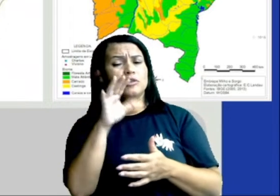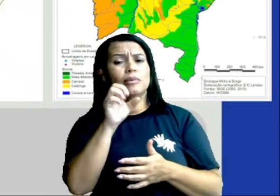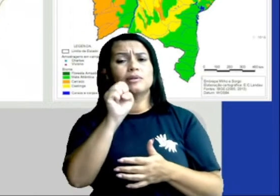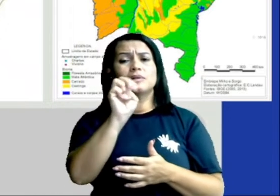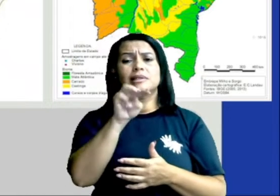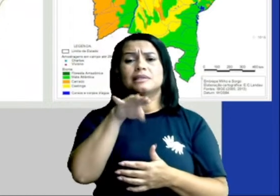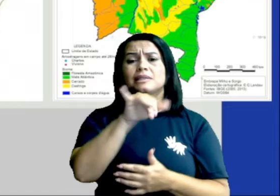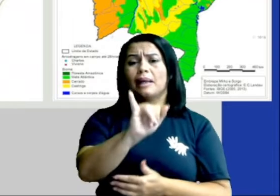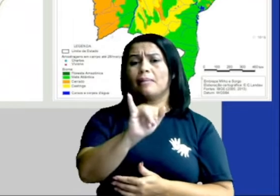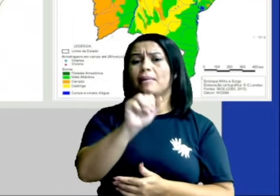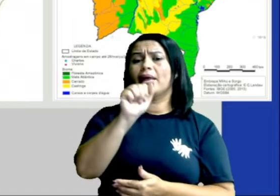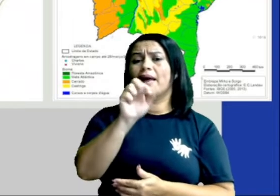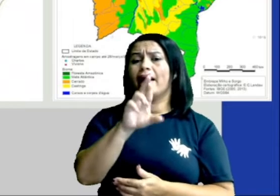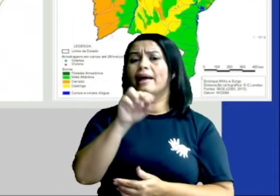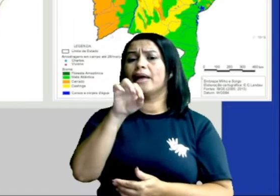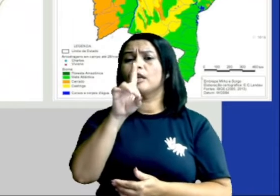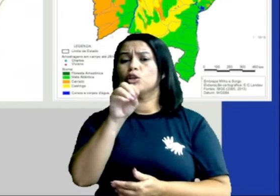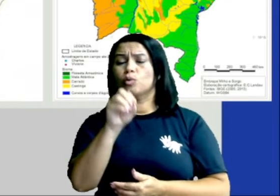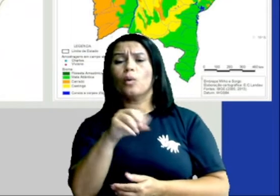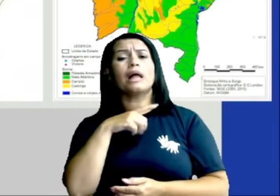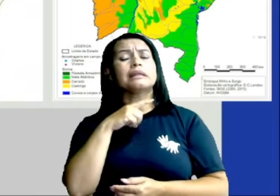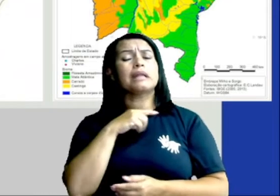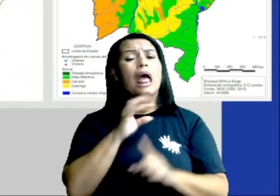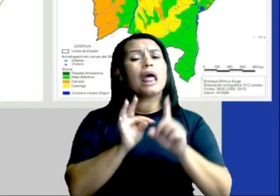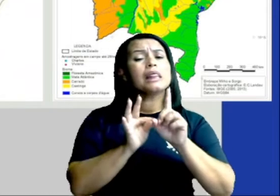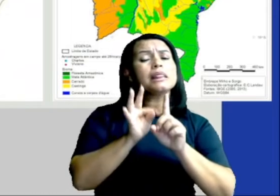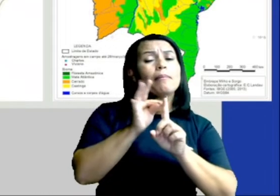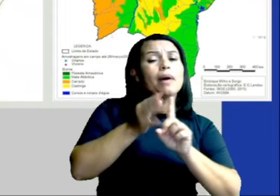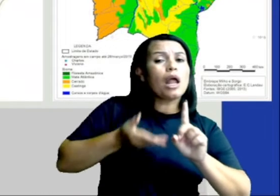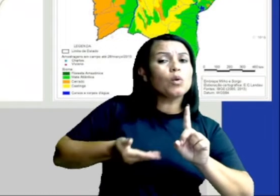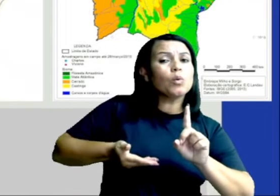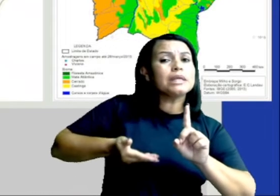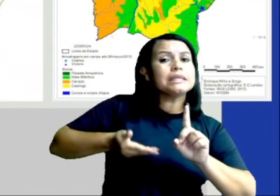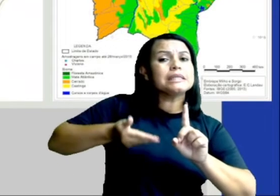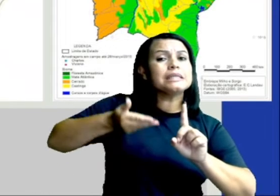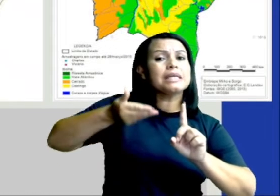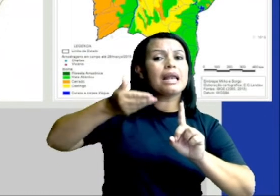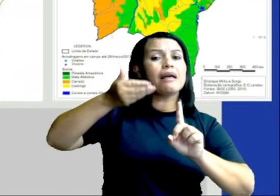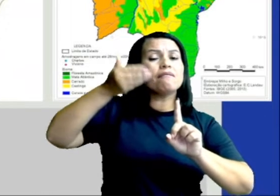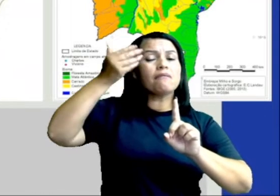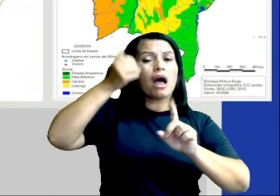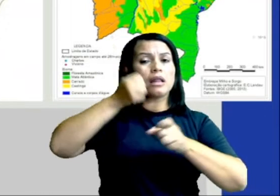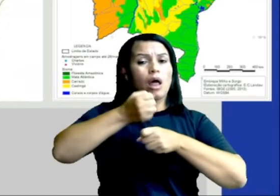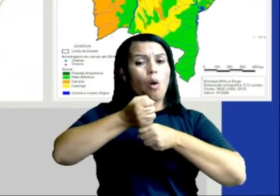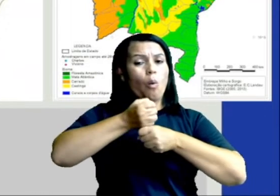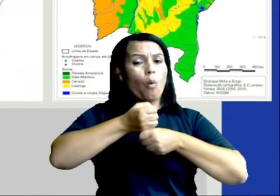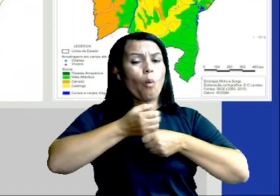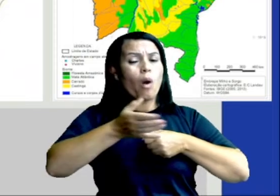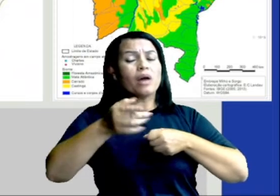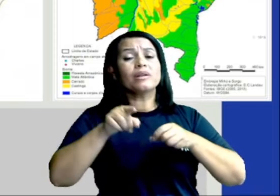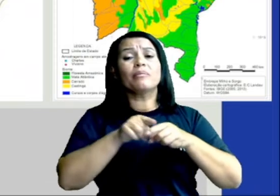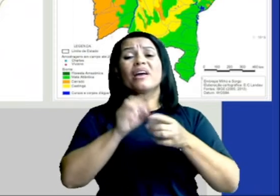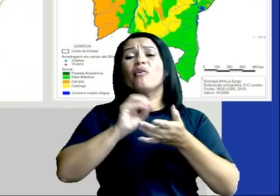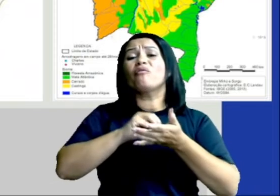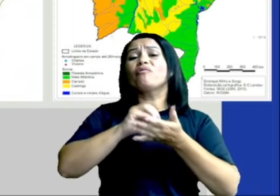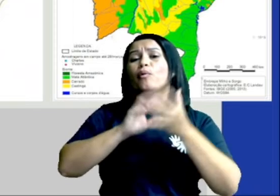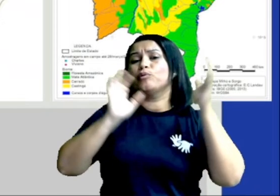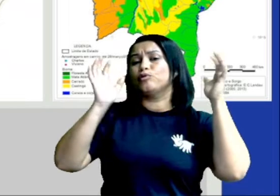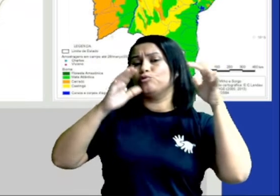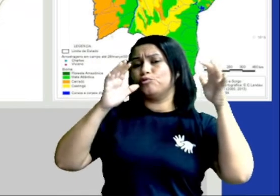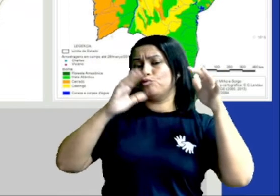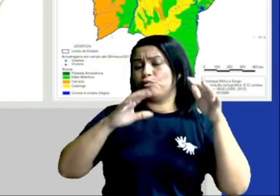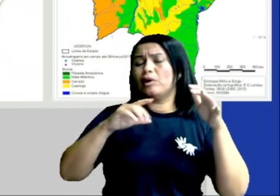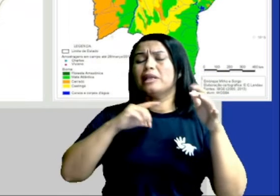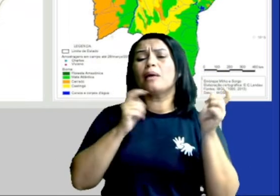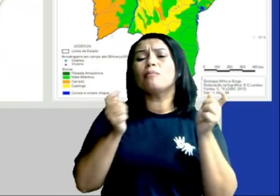clima semiárido se destaca porque você tem temperaturas elevadas, né, ao longo do ano, e uma escassez de chuva. Além de